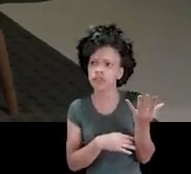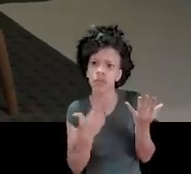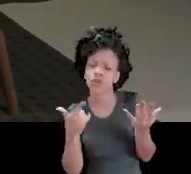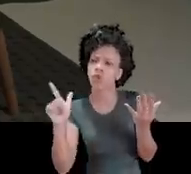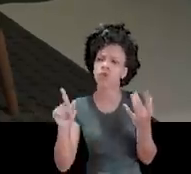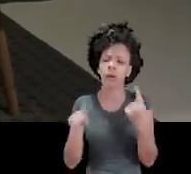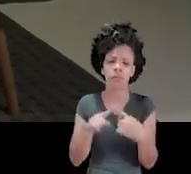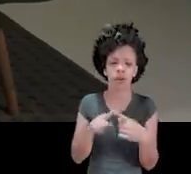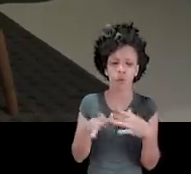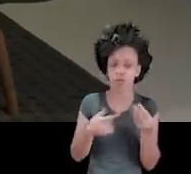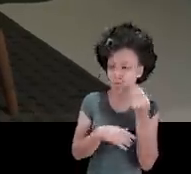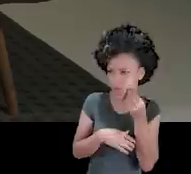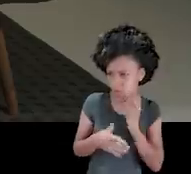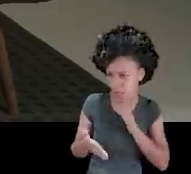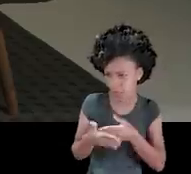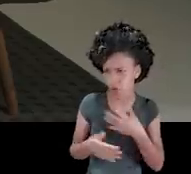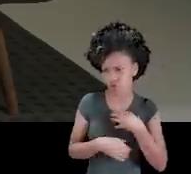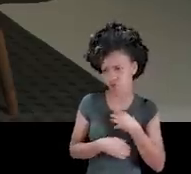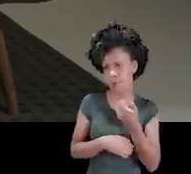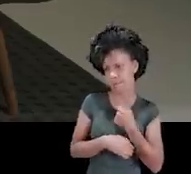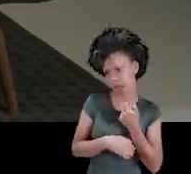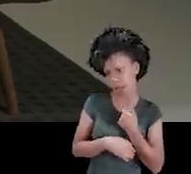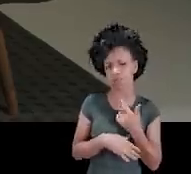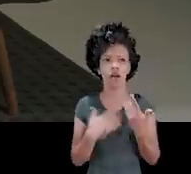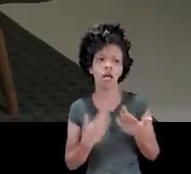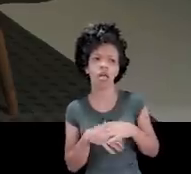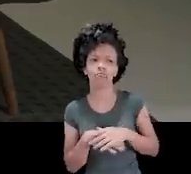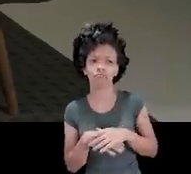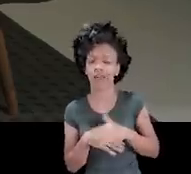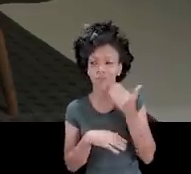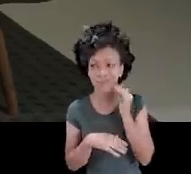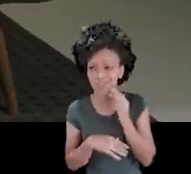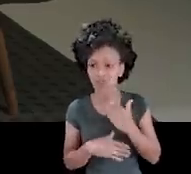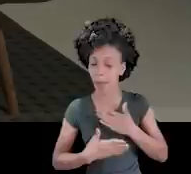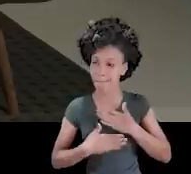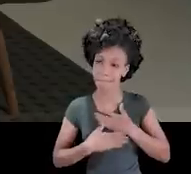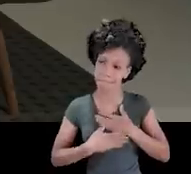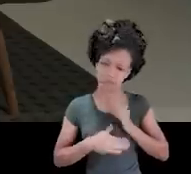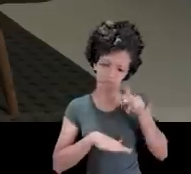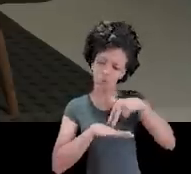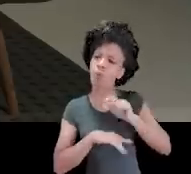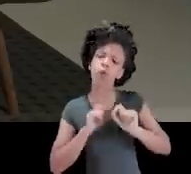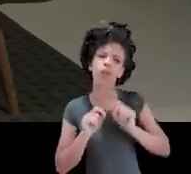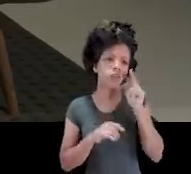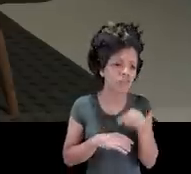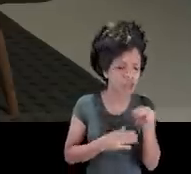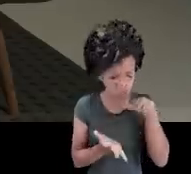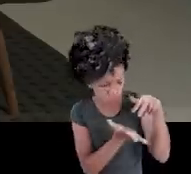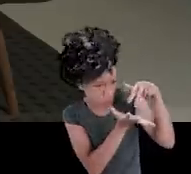quando a pessoa tenta limitar a minha forma de fazer piada, no fundo, no fundo, ela não tá entendendo a minha existência aqui. O que, que eu vejo como existência